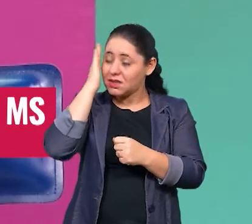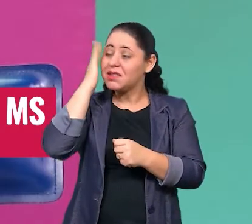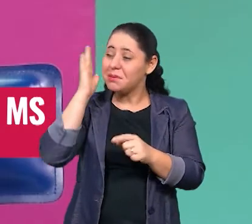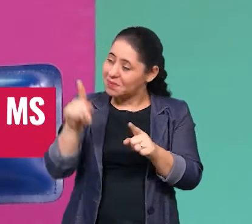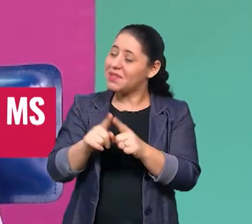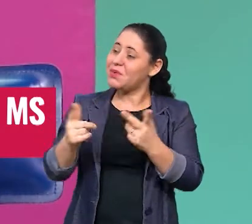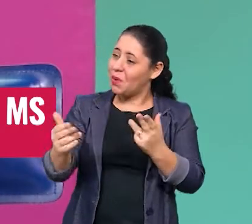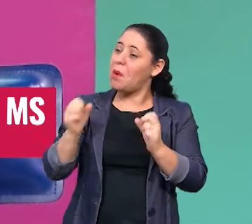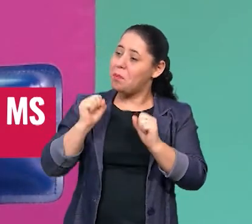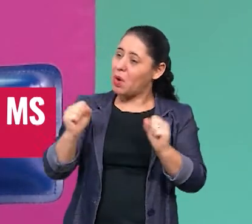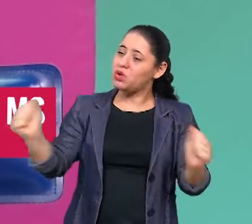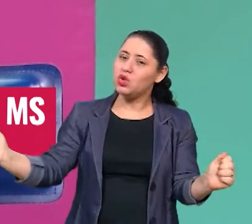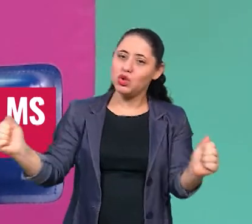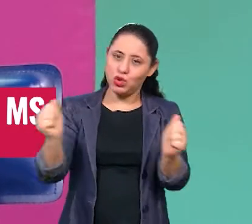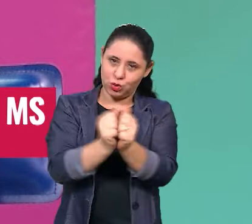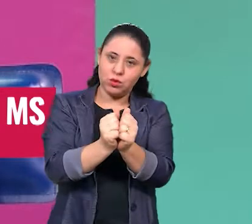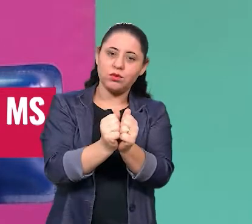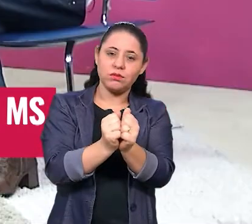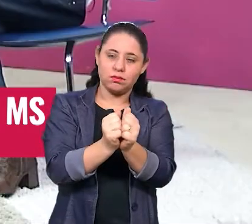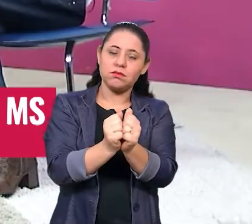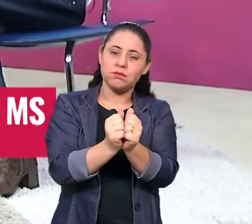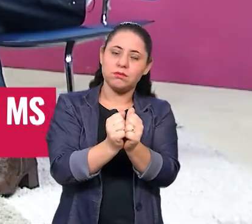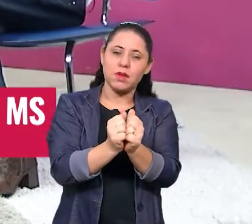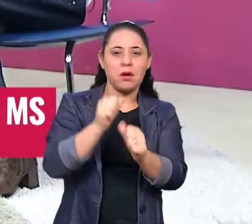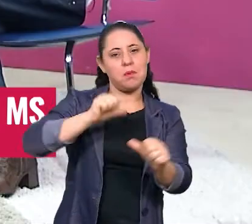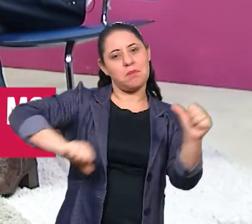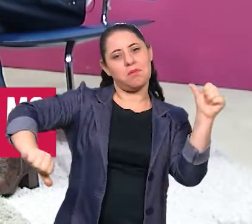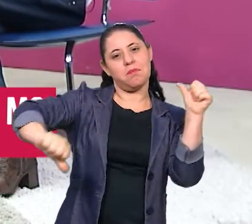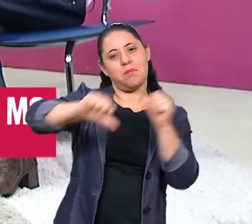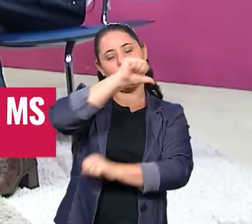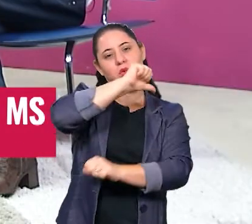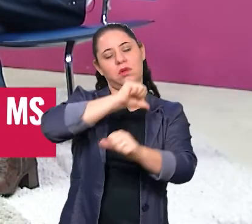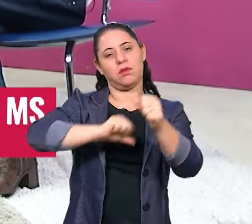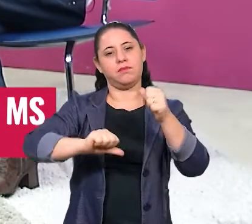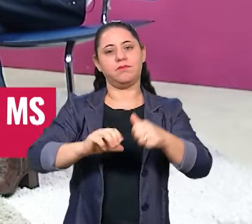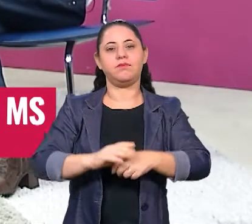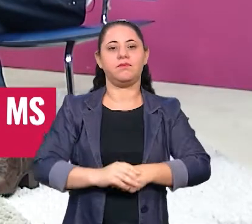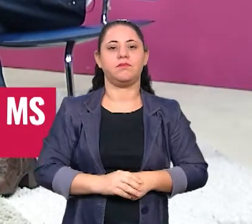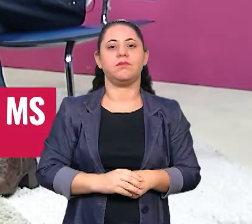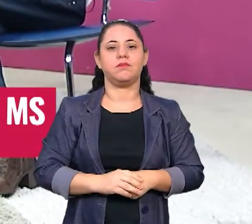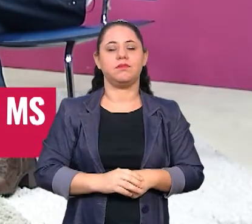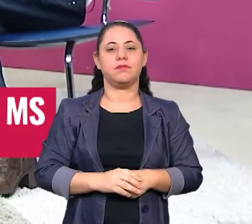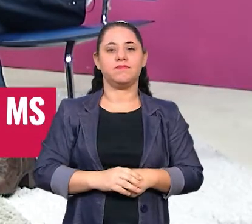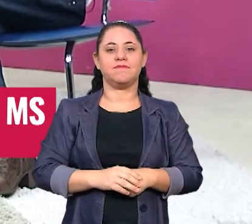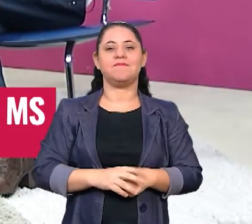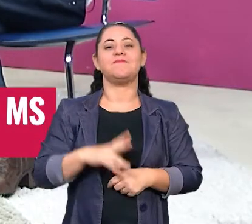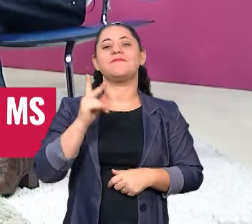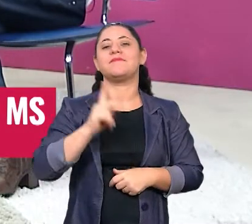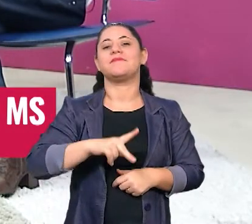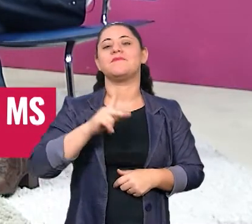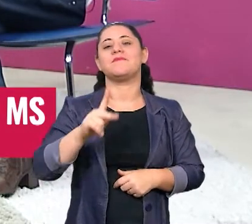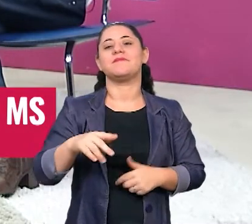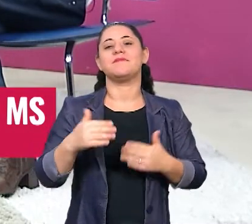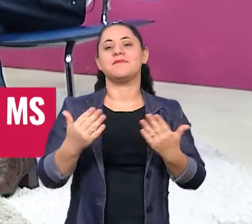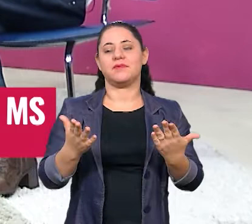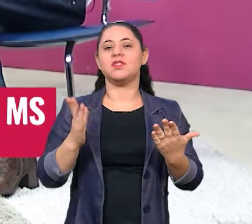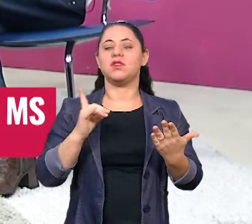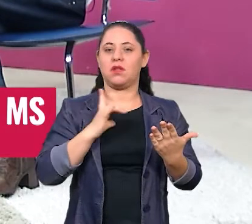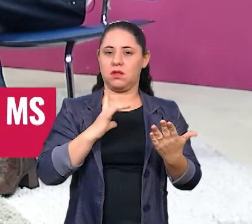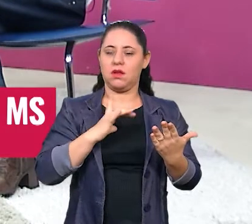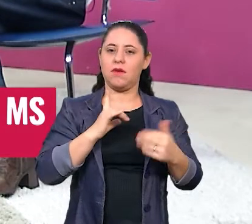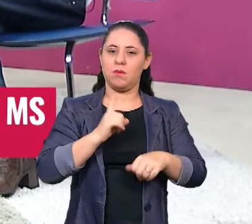junto, isso muda, isso inverte. E a senhora, professora, já passou por alguma situação